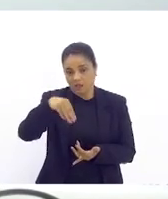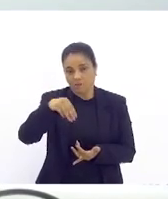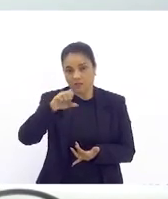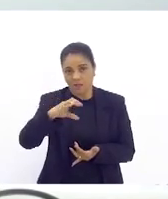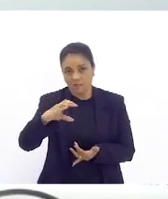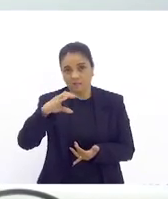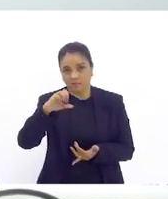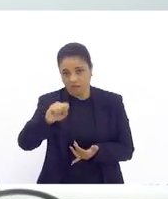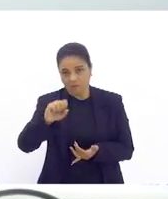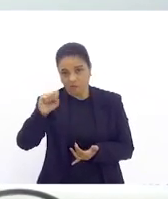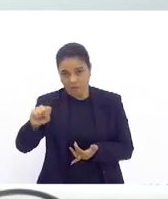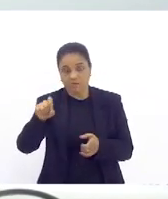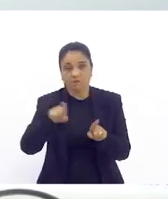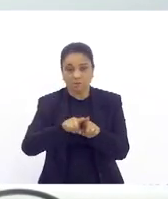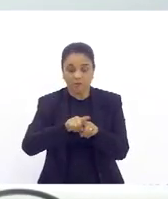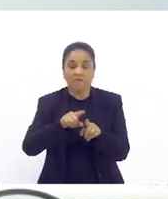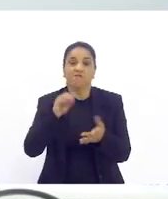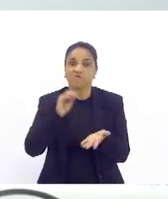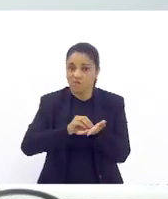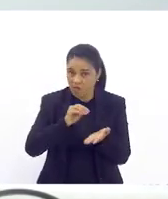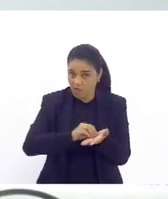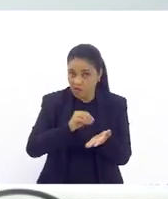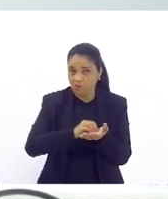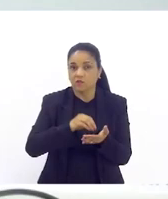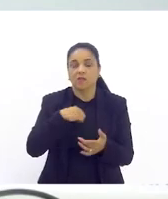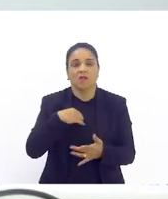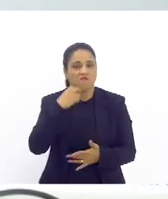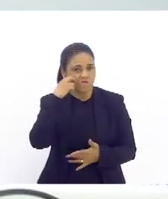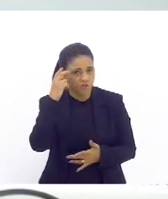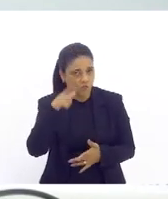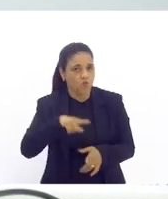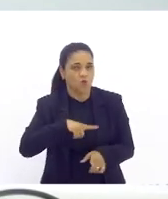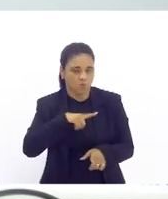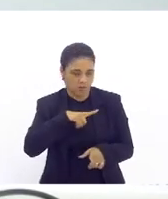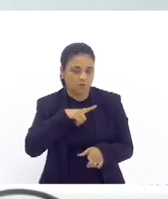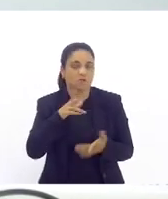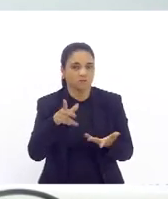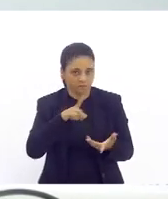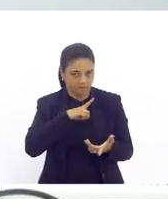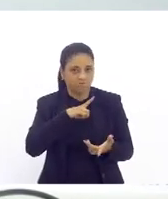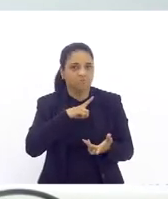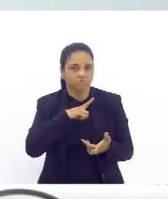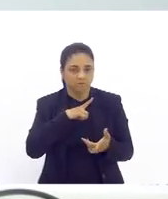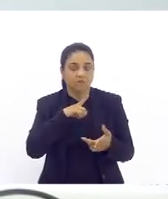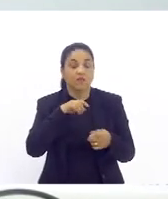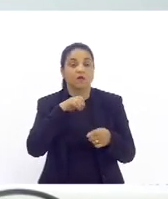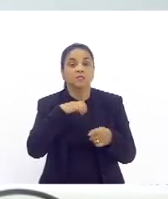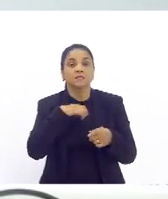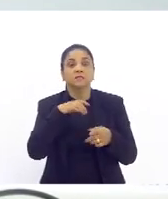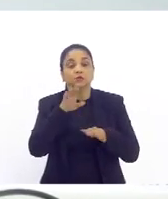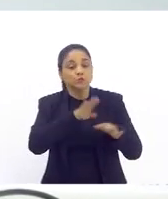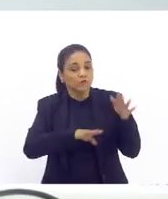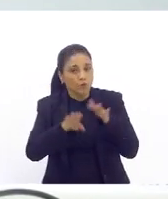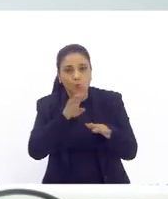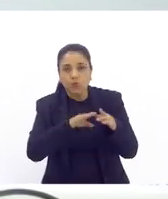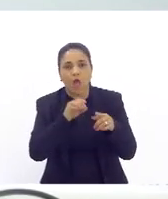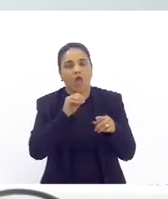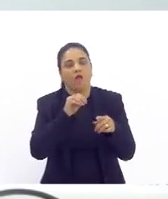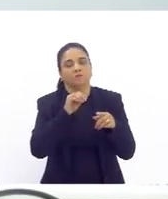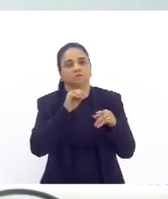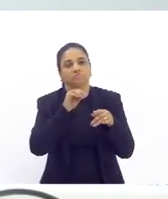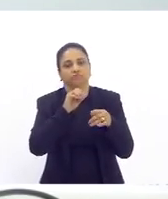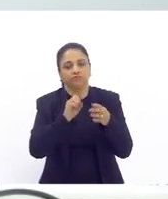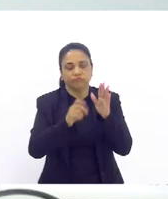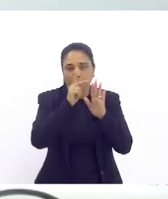lei do plano Estadual de Educação que nos envergonha muito e o Estadão teve cuidado Deputado a matar de enviar o plano de alterar